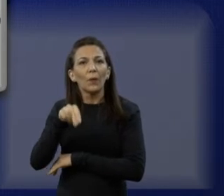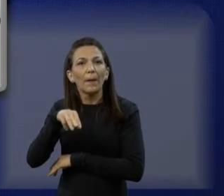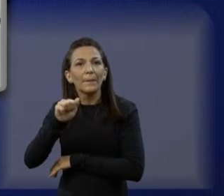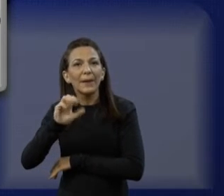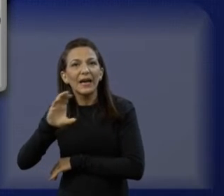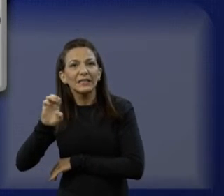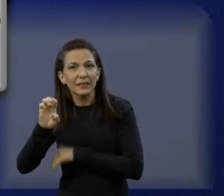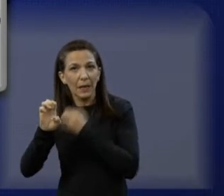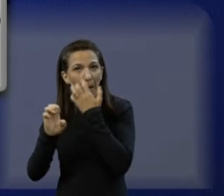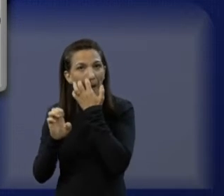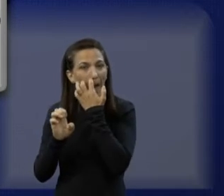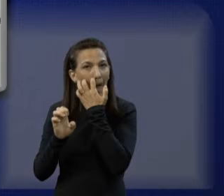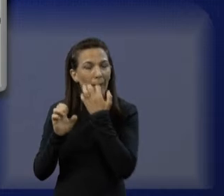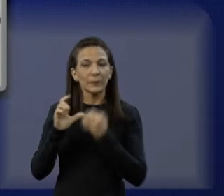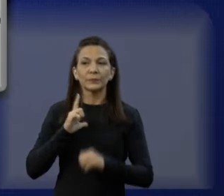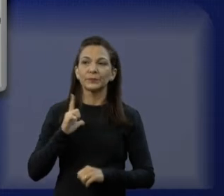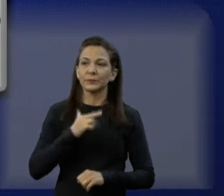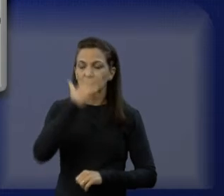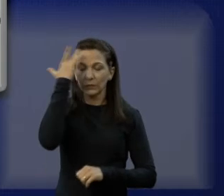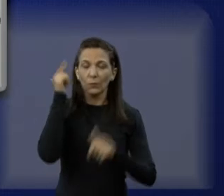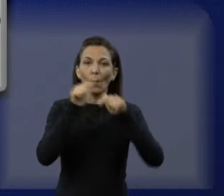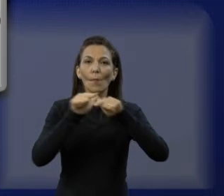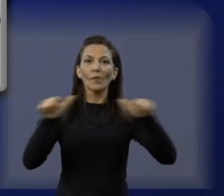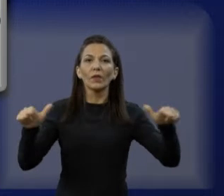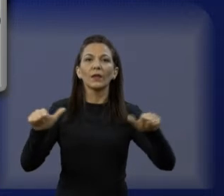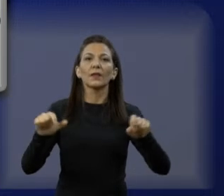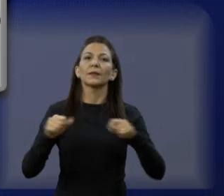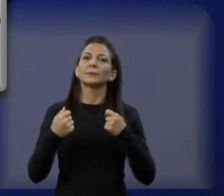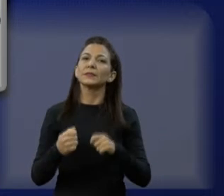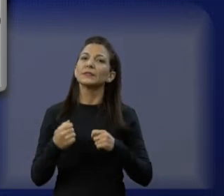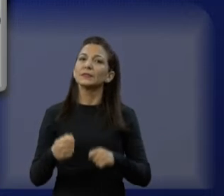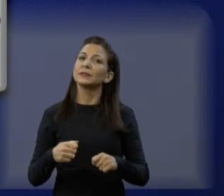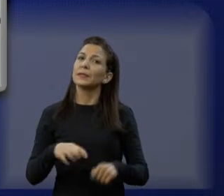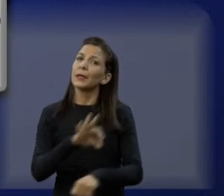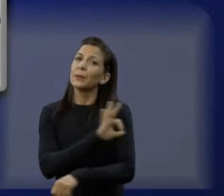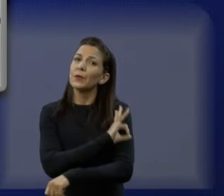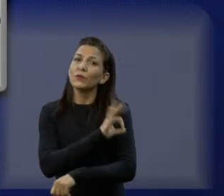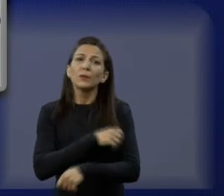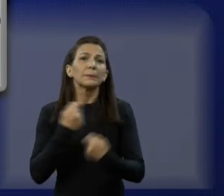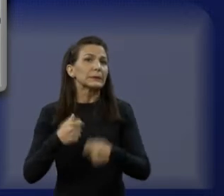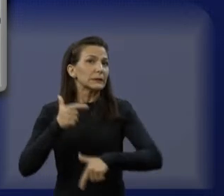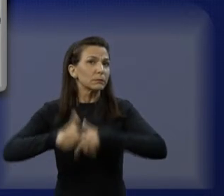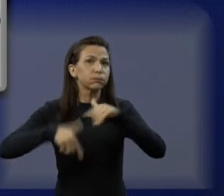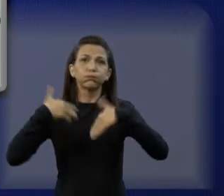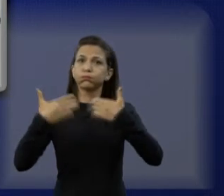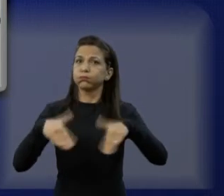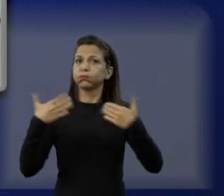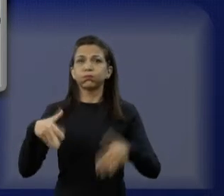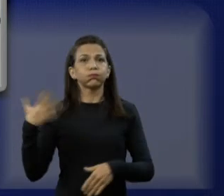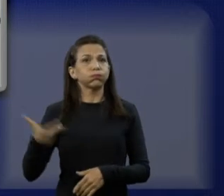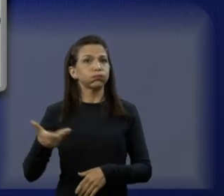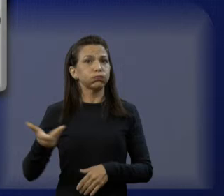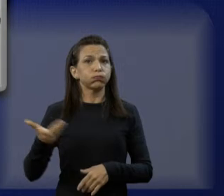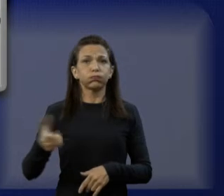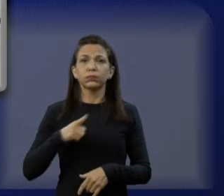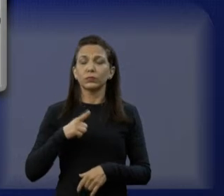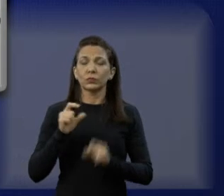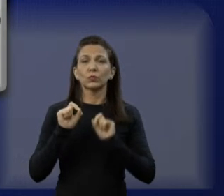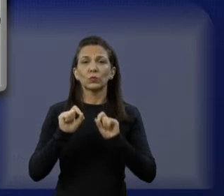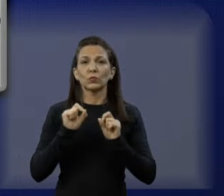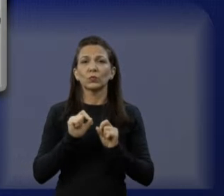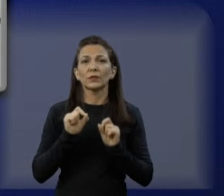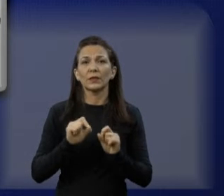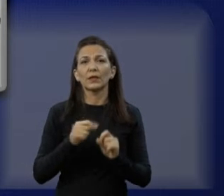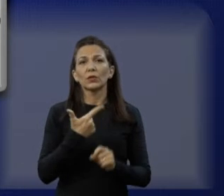nessa câmera mas a gente for fazer a limpeza para Cidade vão prefeitura precisa trabalhar precisa trabalhar nesse sentido para não